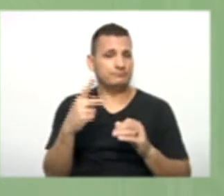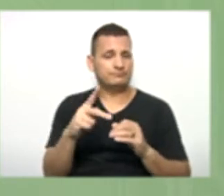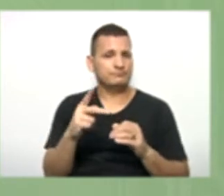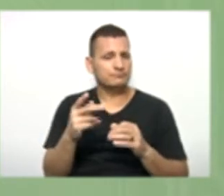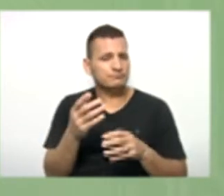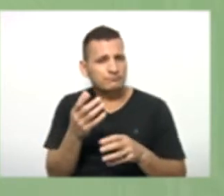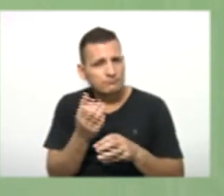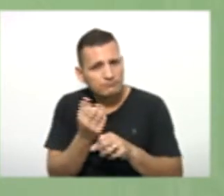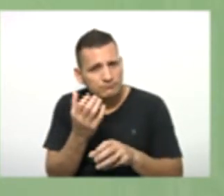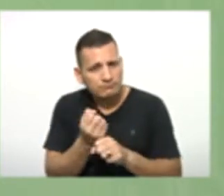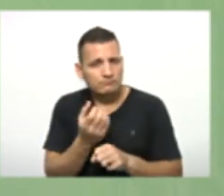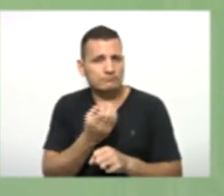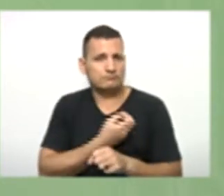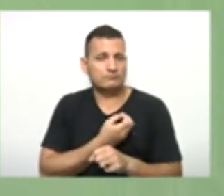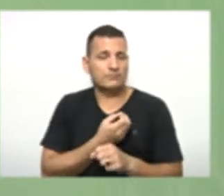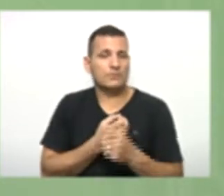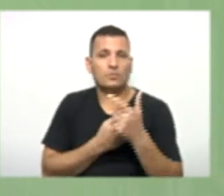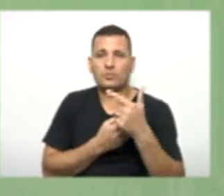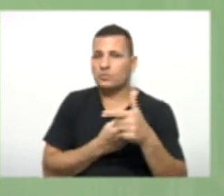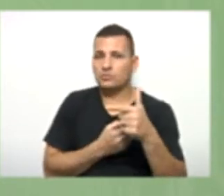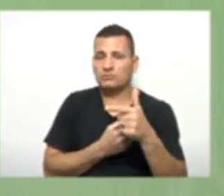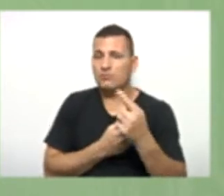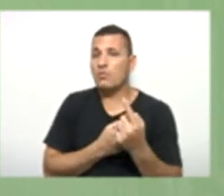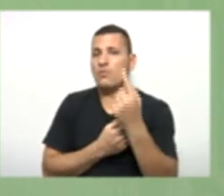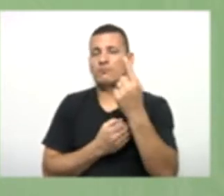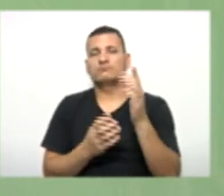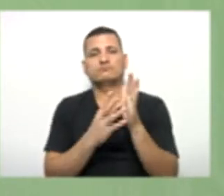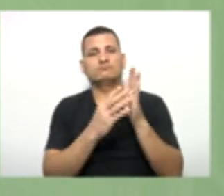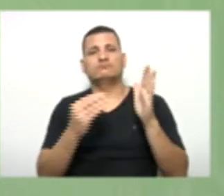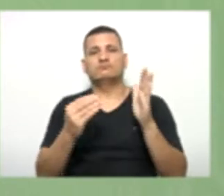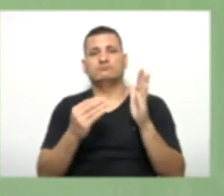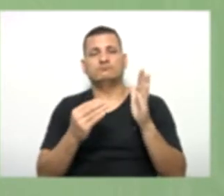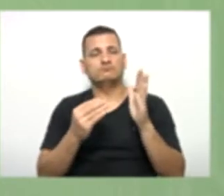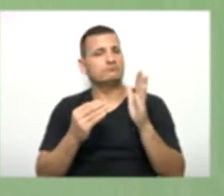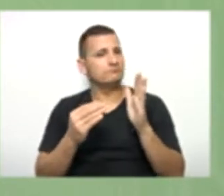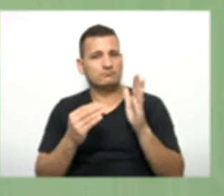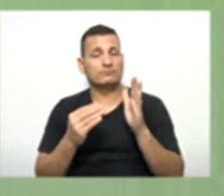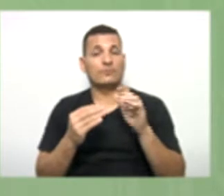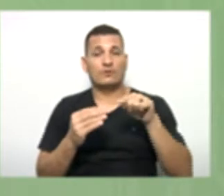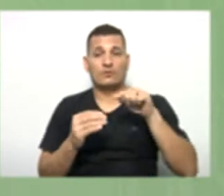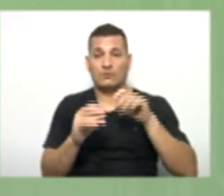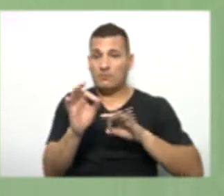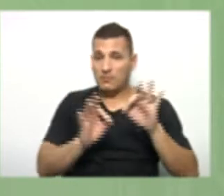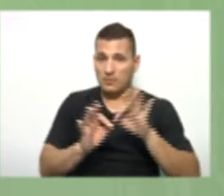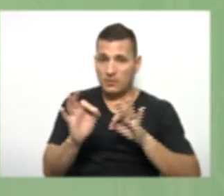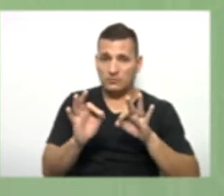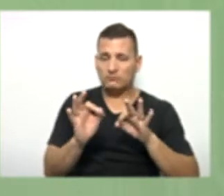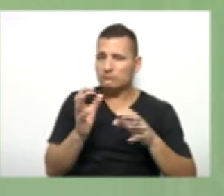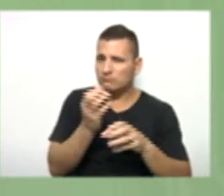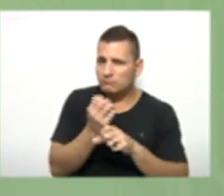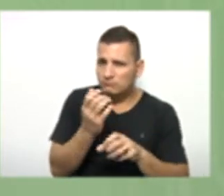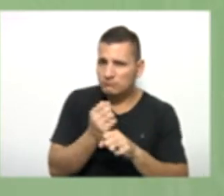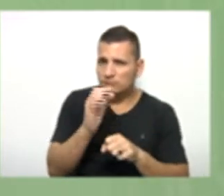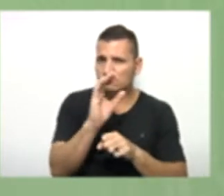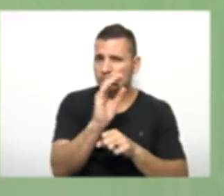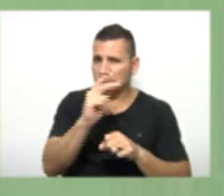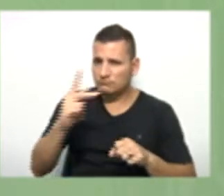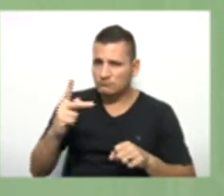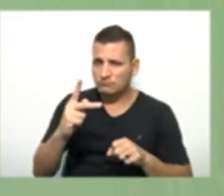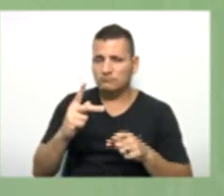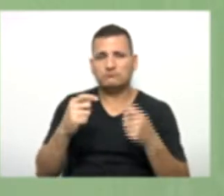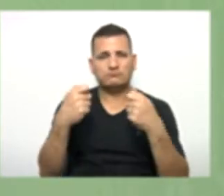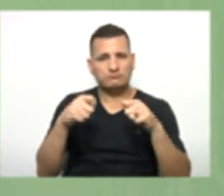um modelo único de plano de contas. Ao elaborar o plano de contas de uma cooperativa,